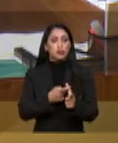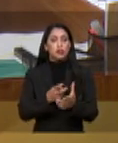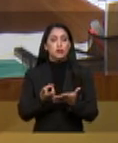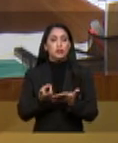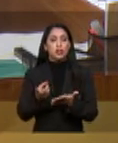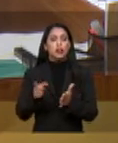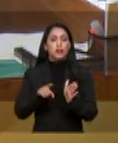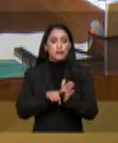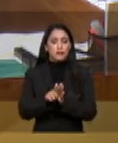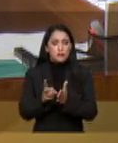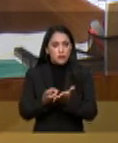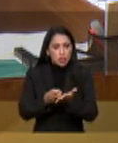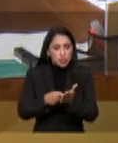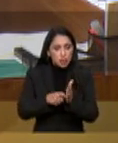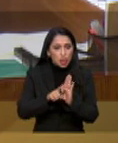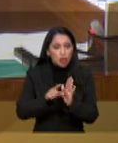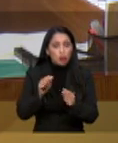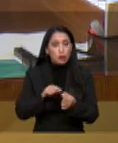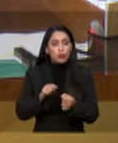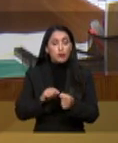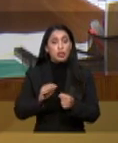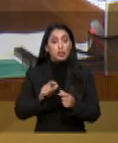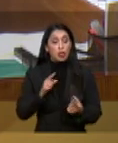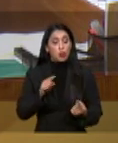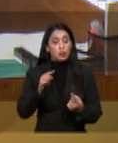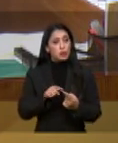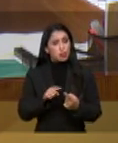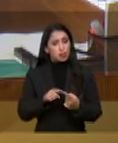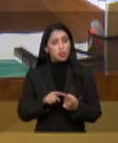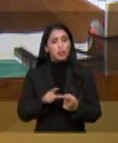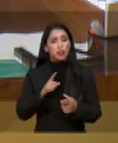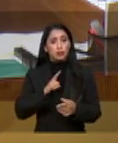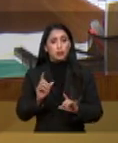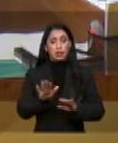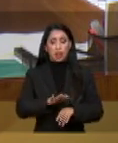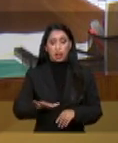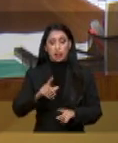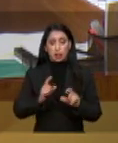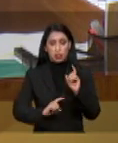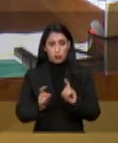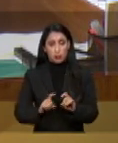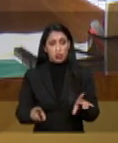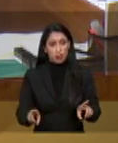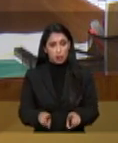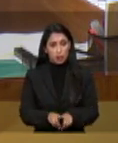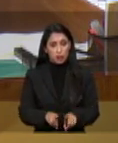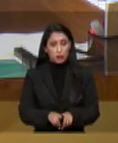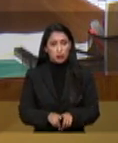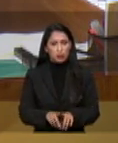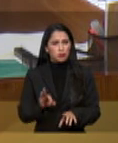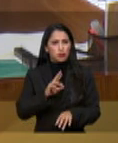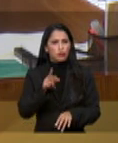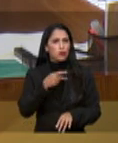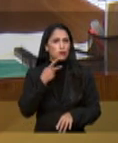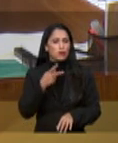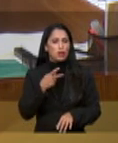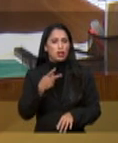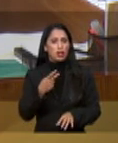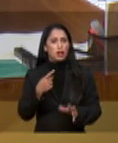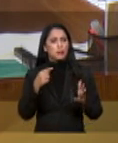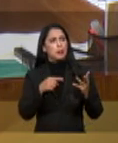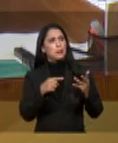de ser considerada por este indevida, ainda é objeto de questionamento do âmbito administrativo. Não pretendo adentrar cada